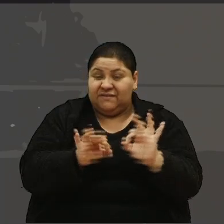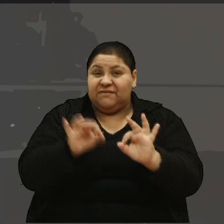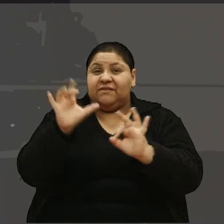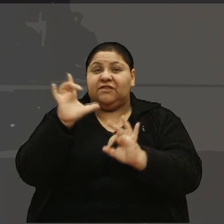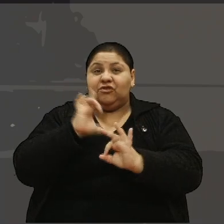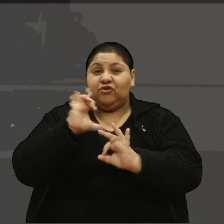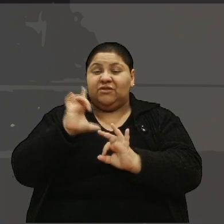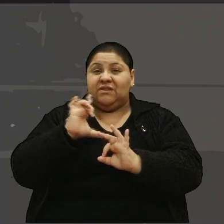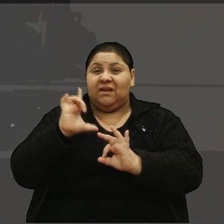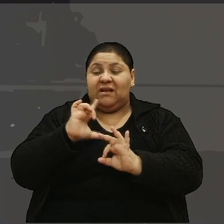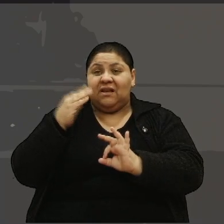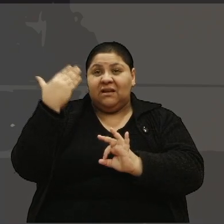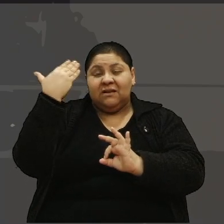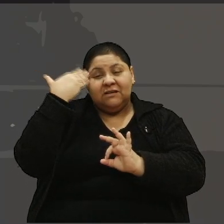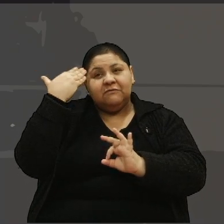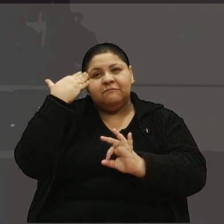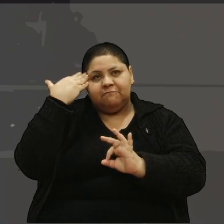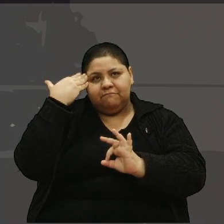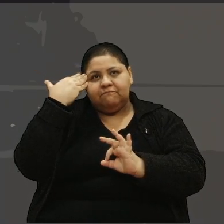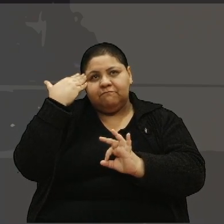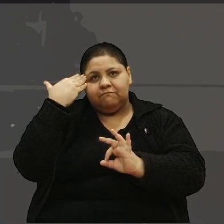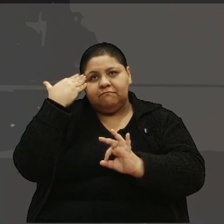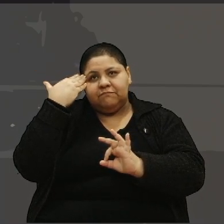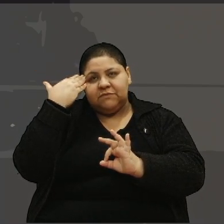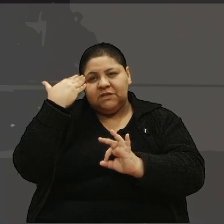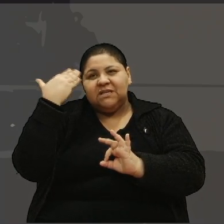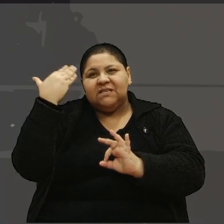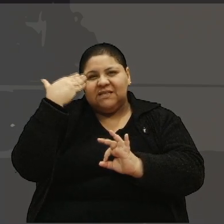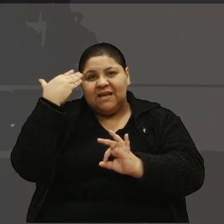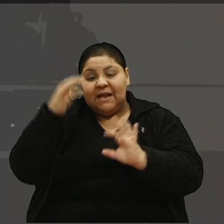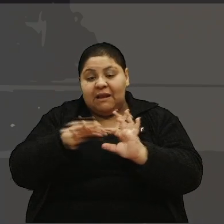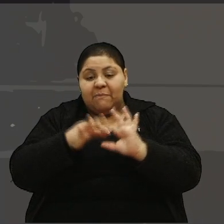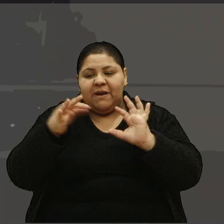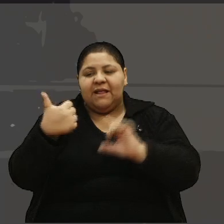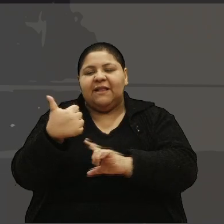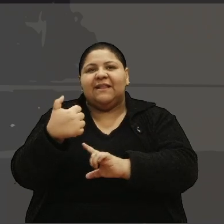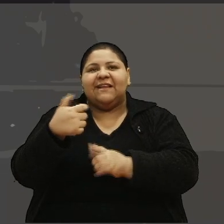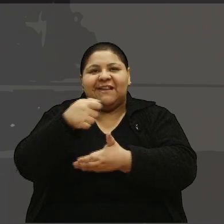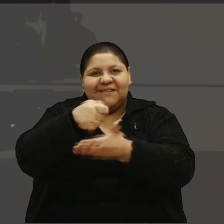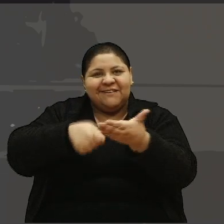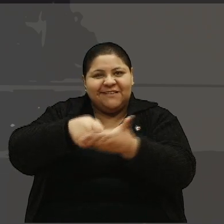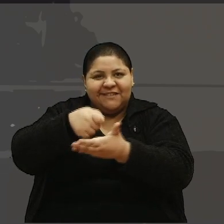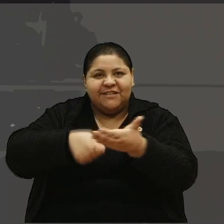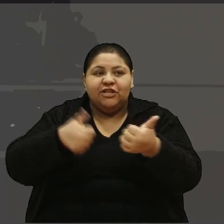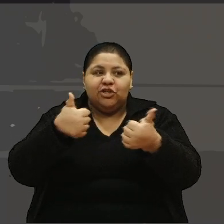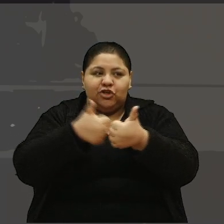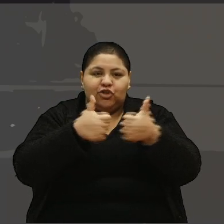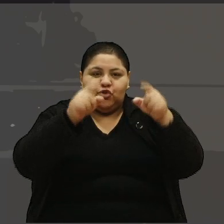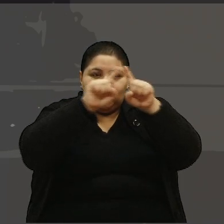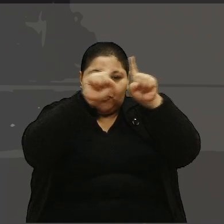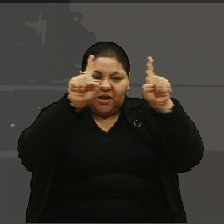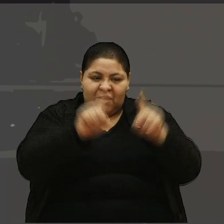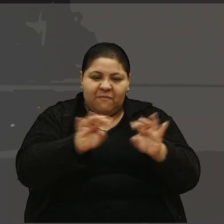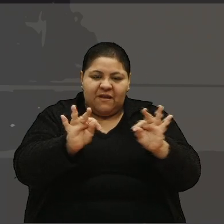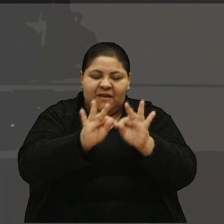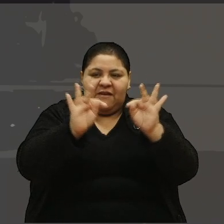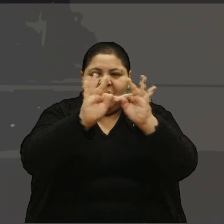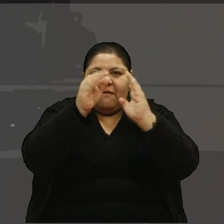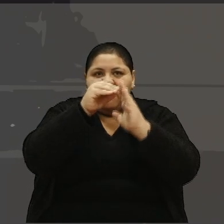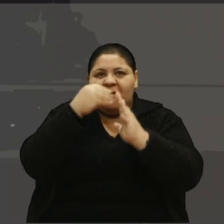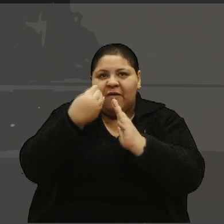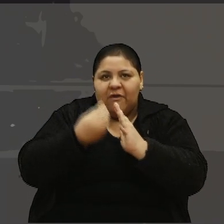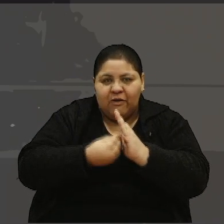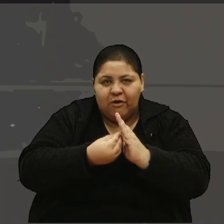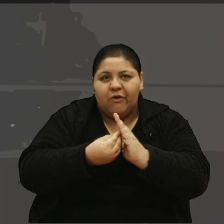têm o domínio da caneta, que tem o domínio junto da equipe técnica do SAMAI para dizer o